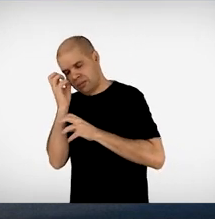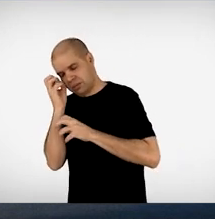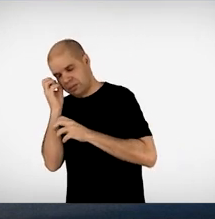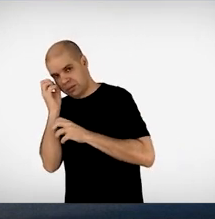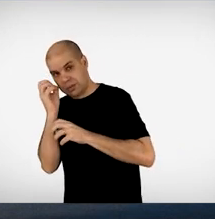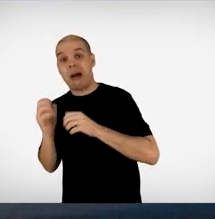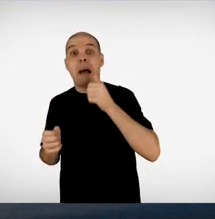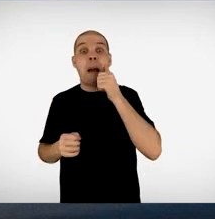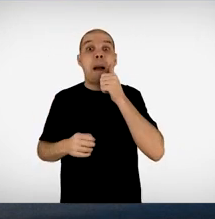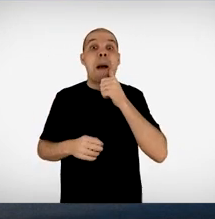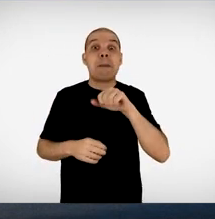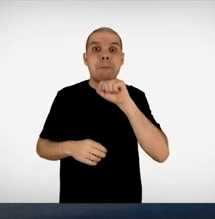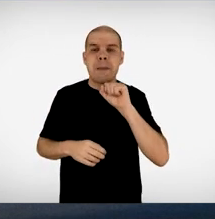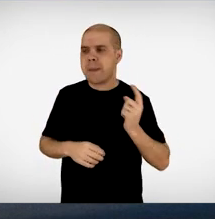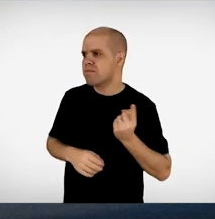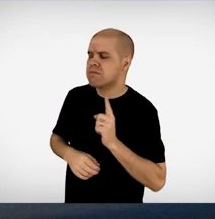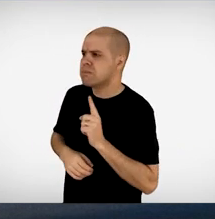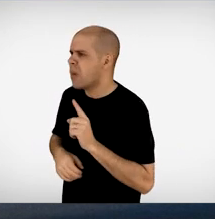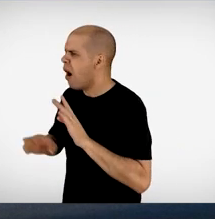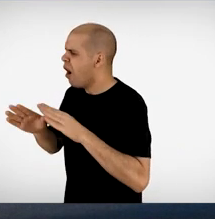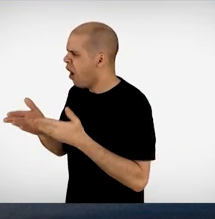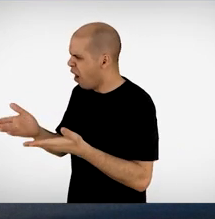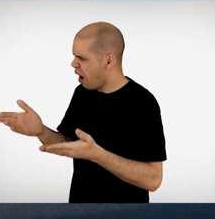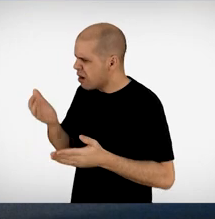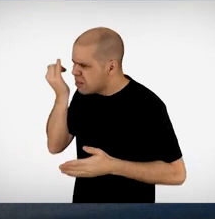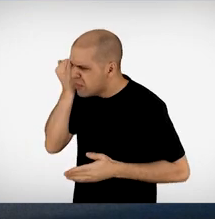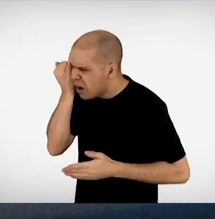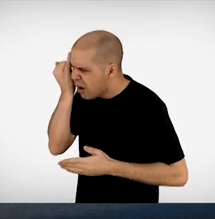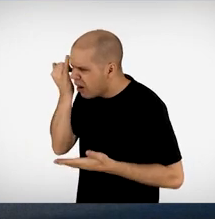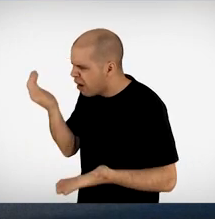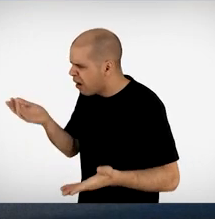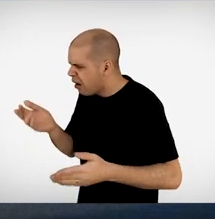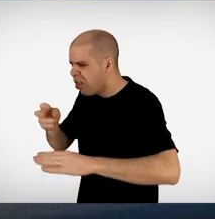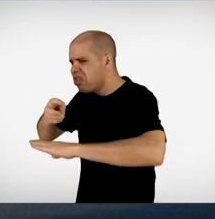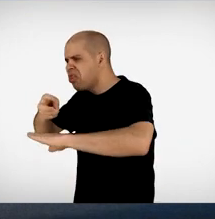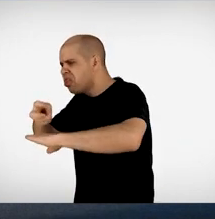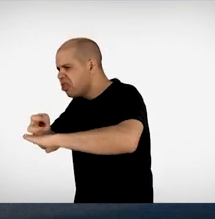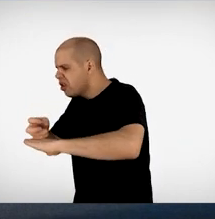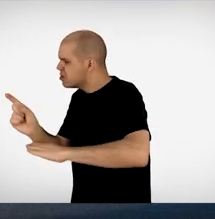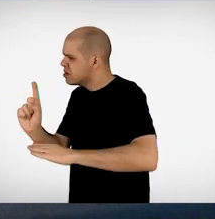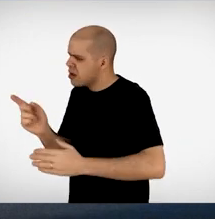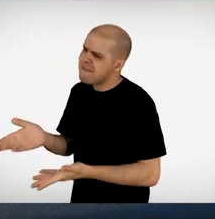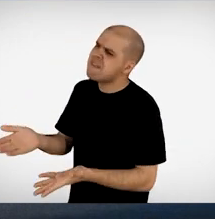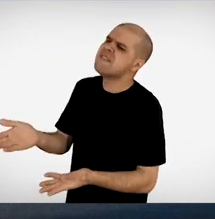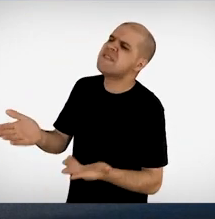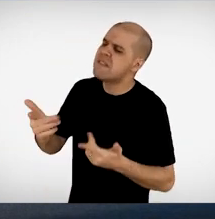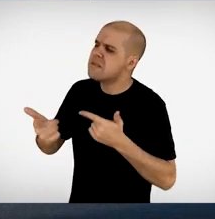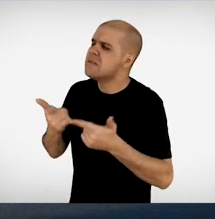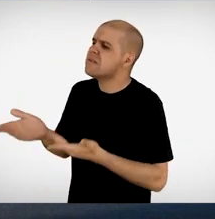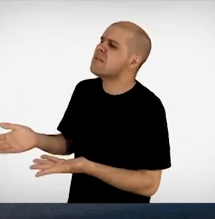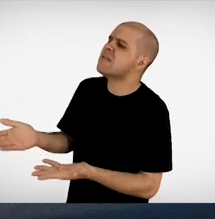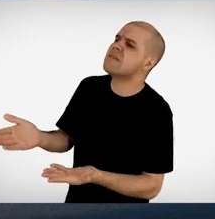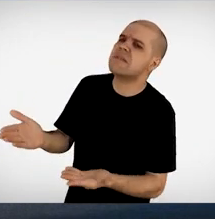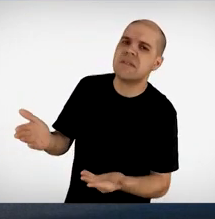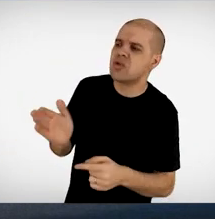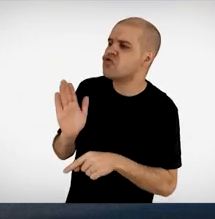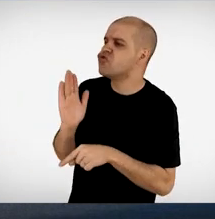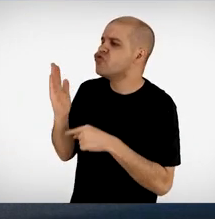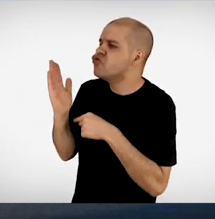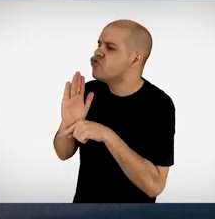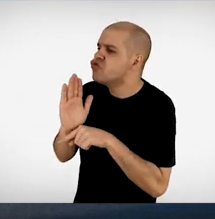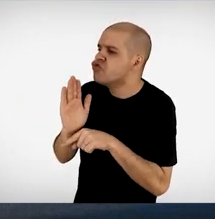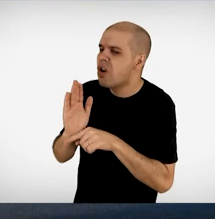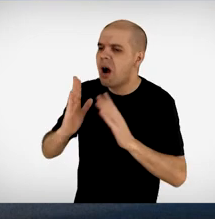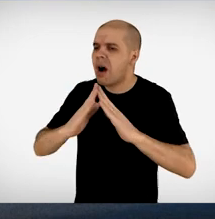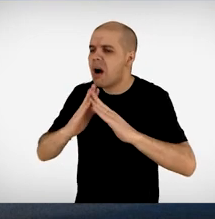entrava no meu quarto e falava, que é isso? Que preguiça! Vai fazer alguma coisa! Eu não tinha sossego, sabe? Isso me transformou